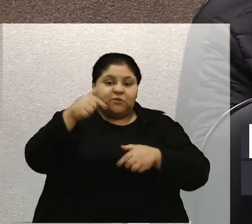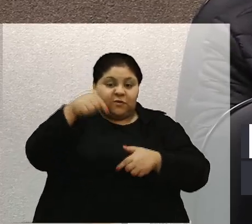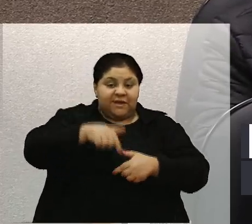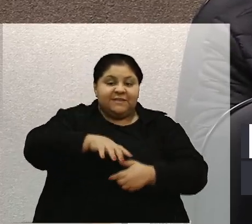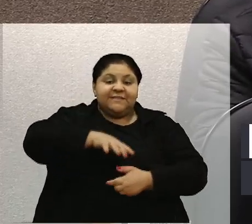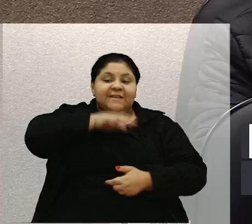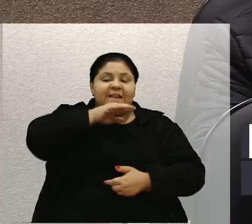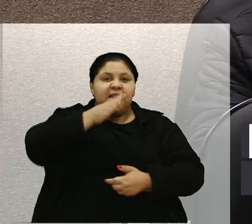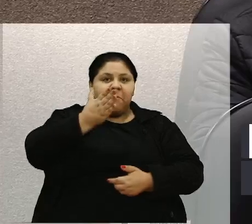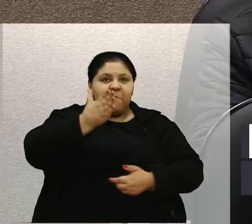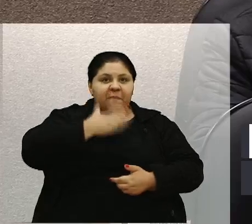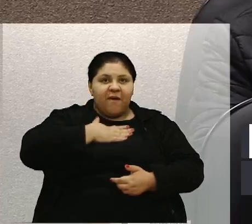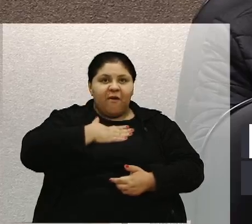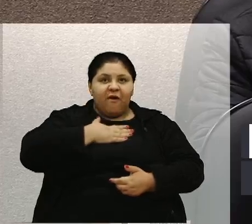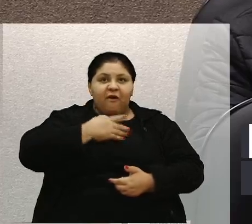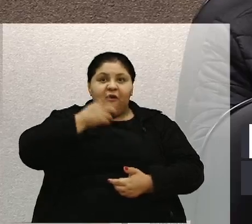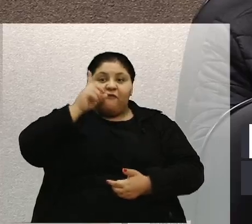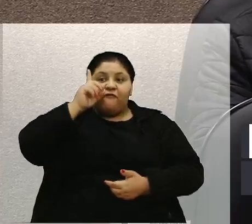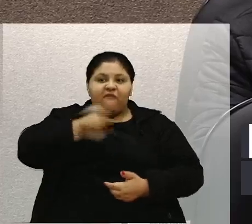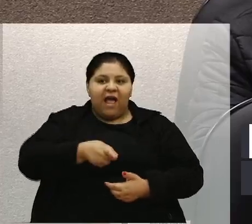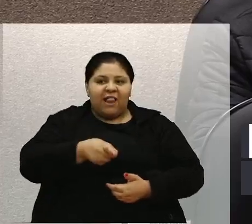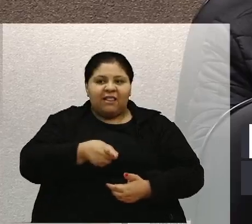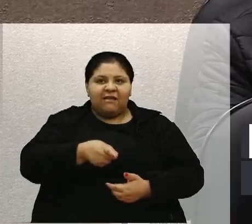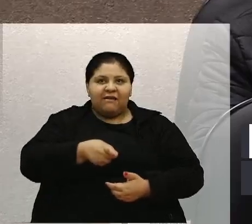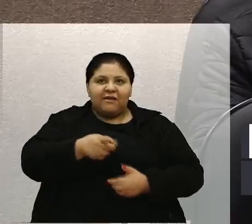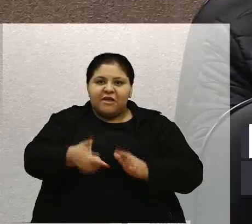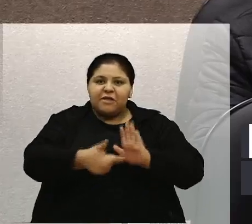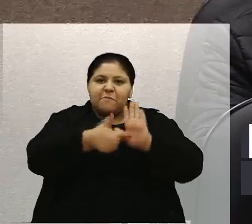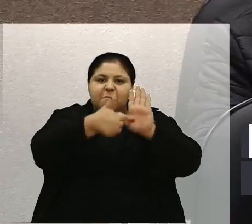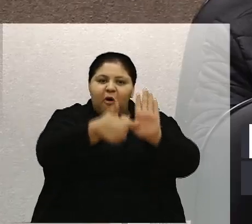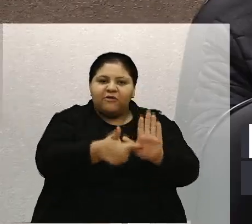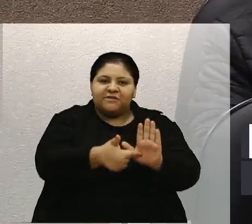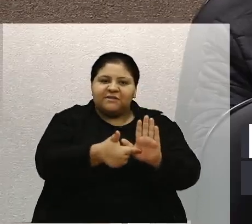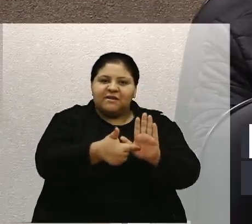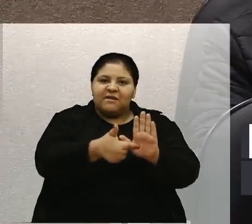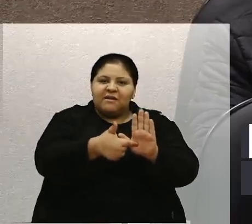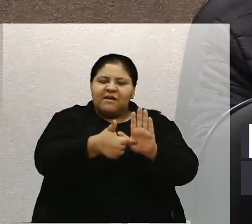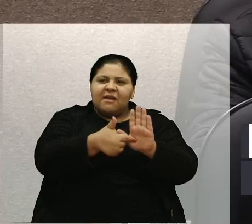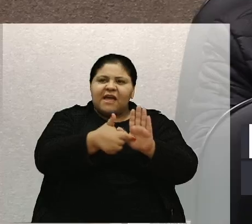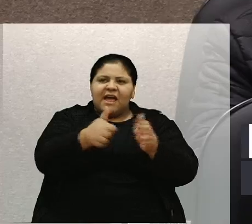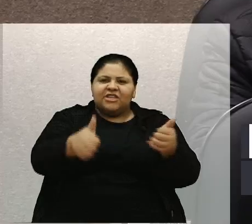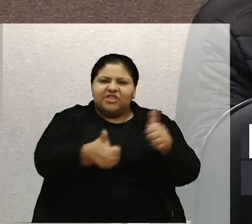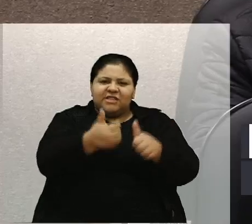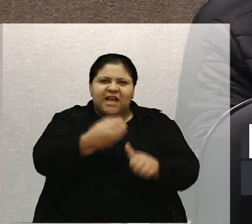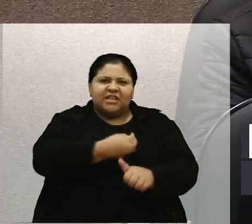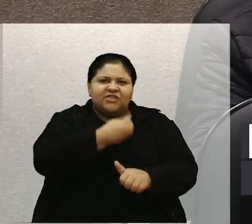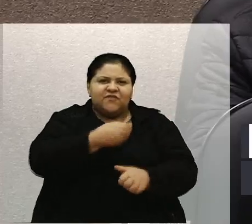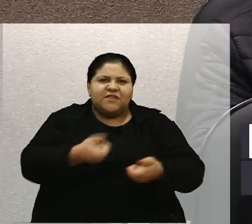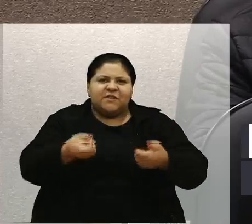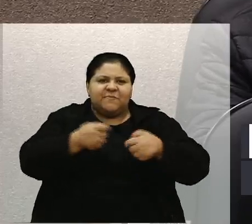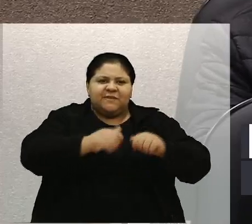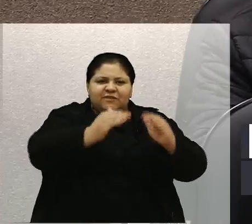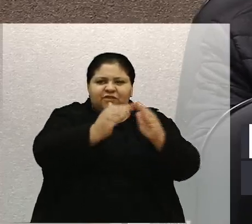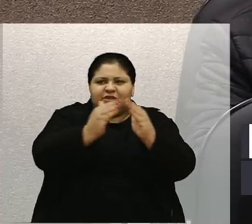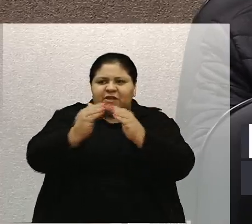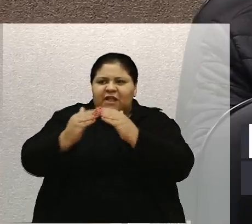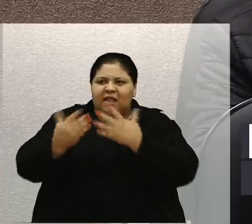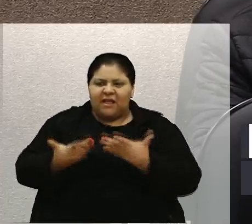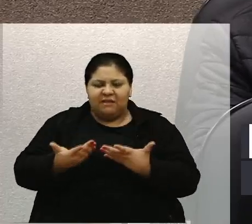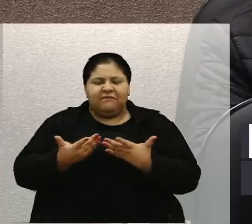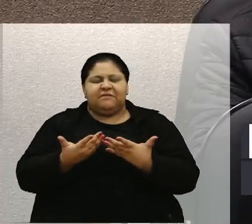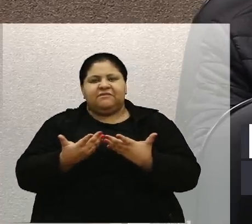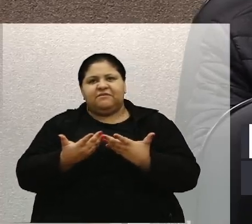a afirmação, né, que traz a dignidade para as pessoas que precisam tanto da sua habitação, da sua moradia com